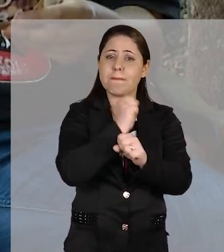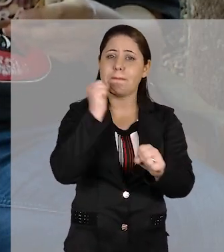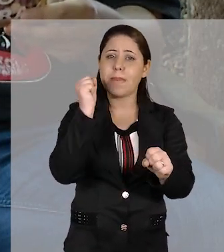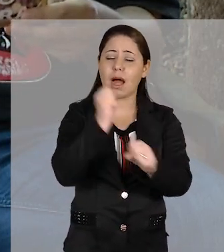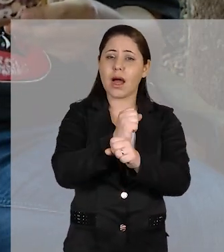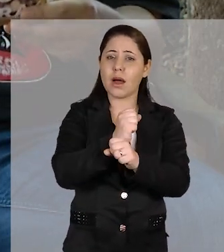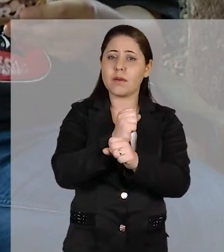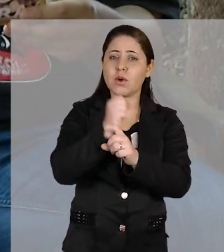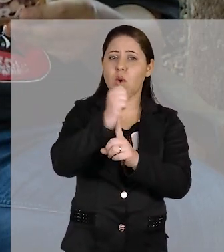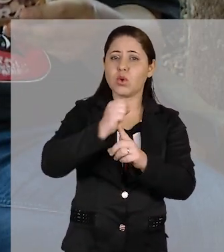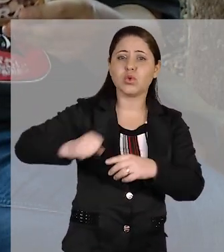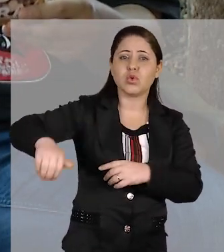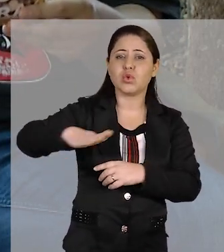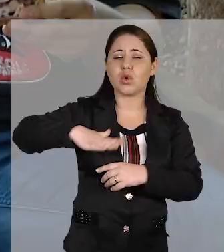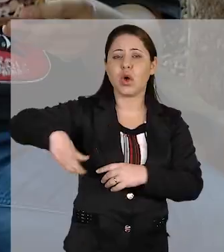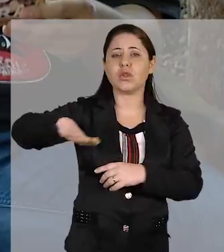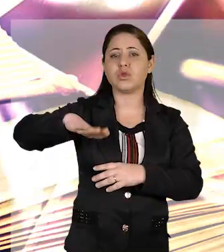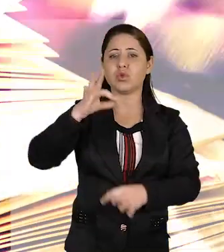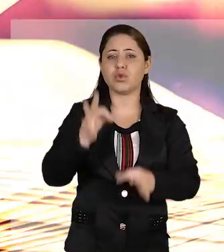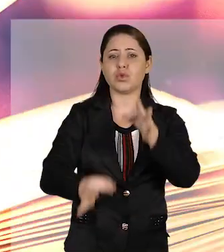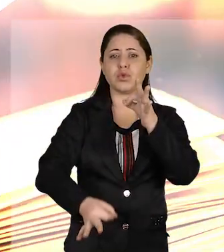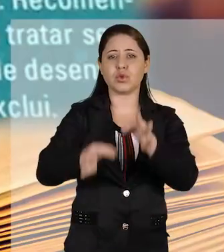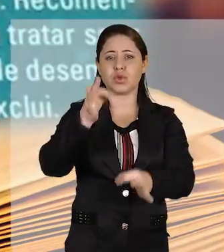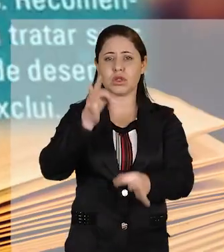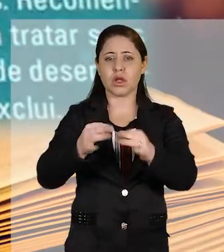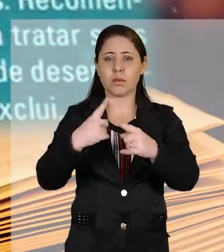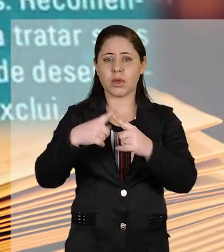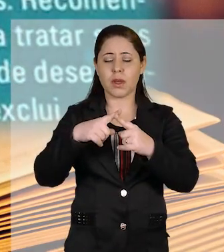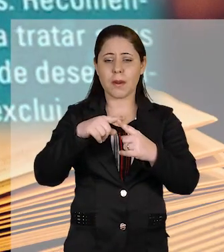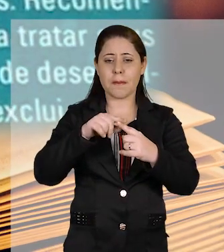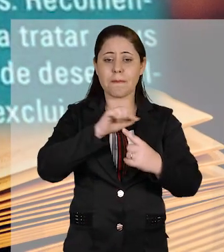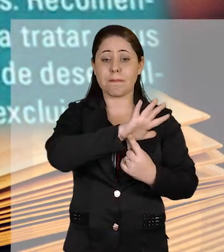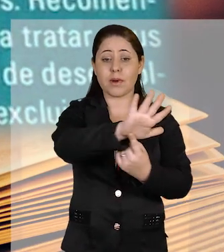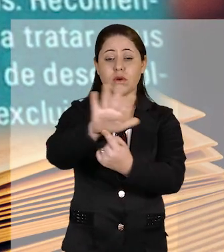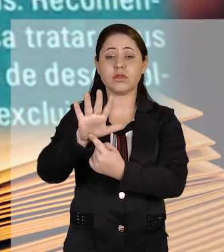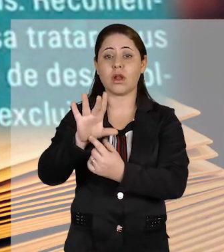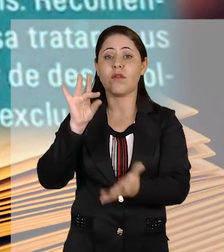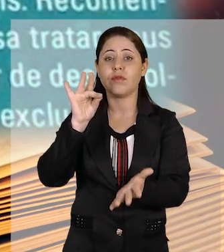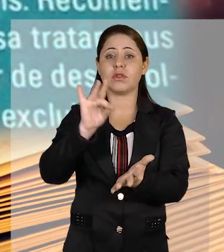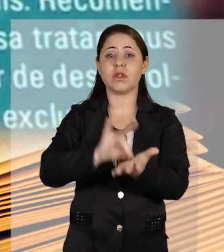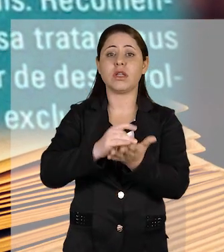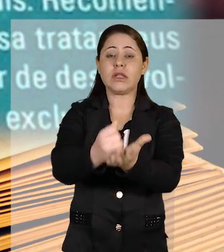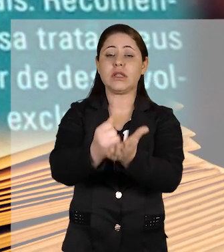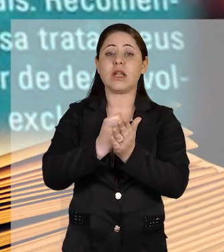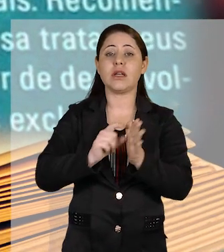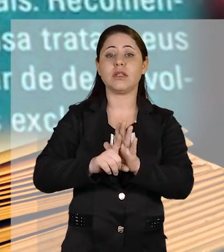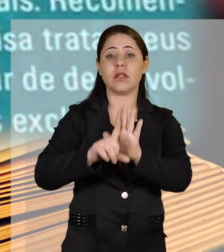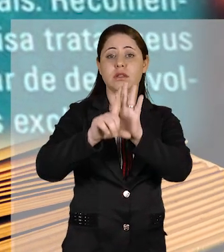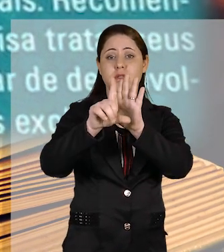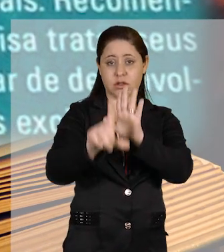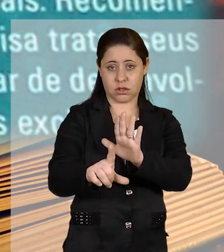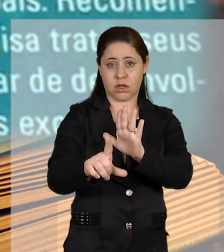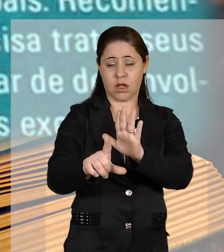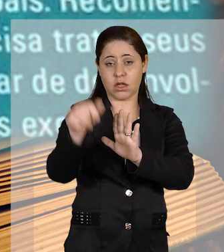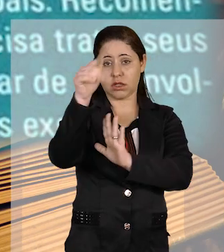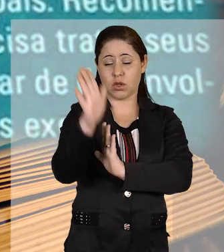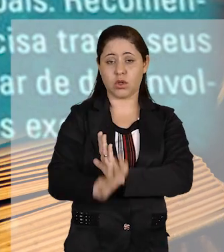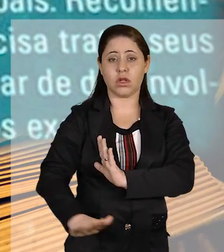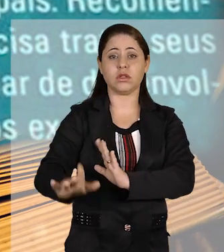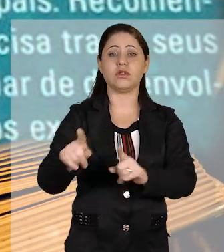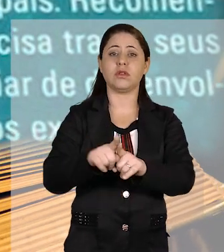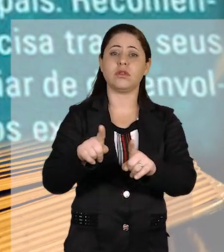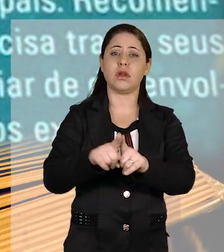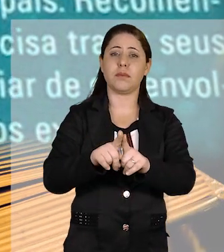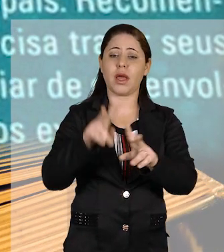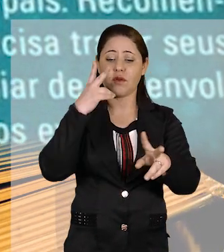obra sociojurídica hermenêutica, por mostrar um pouco da realidade, por trazer a legislação